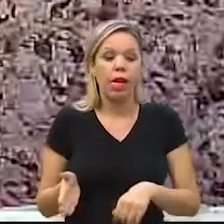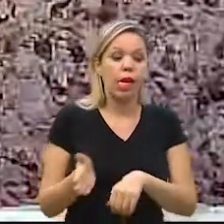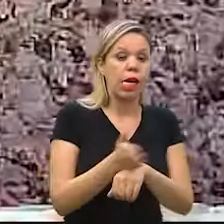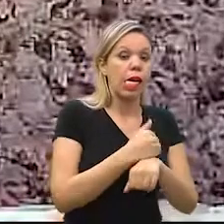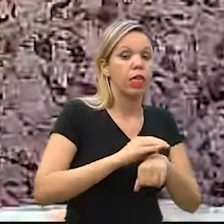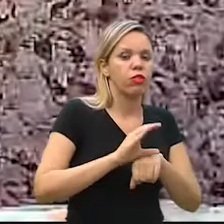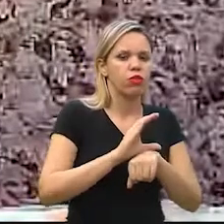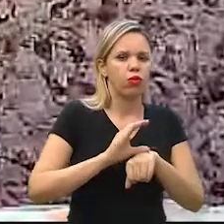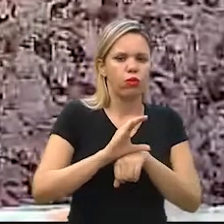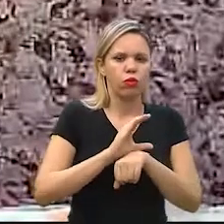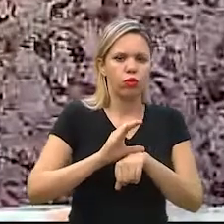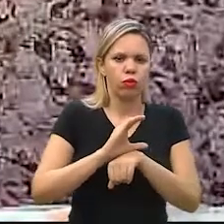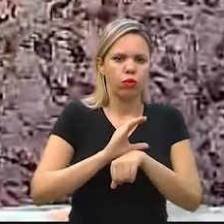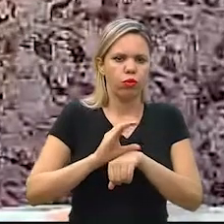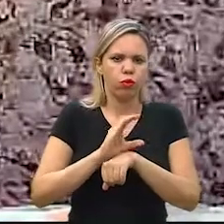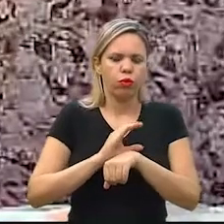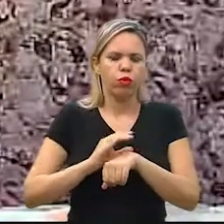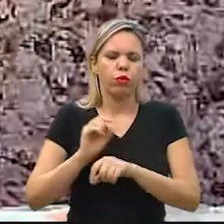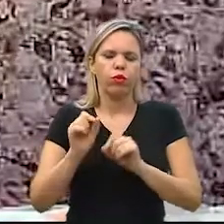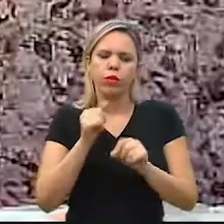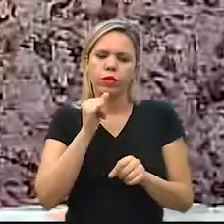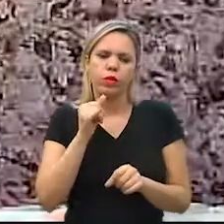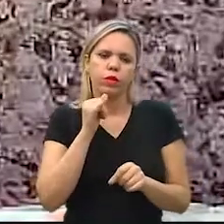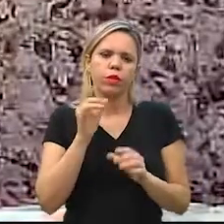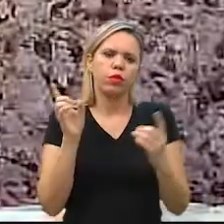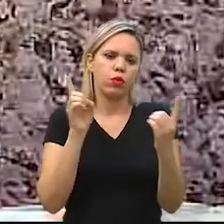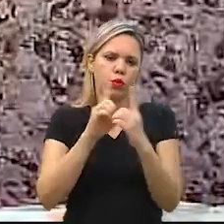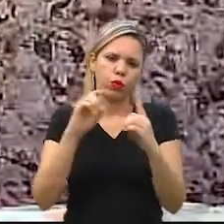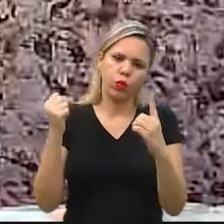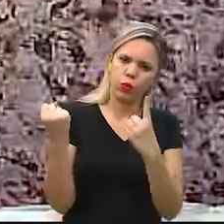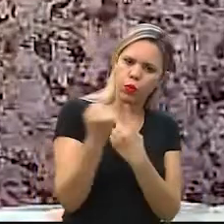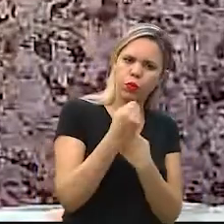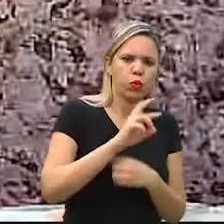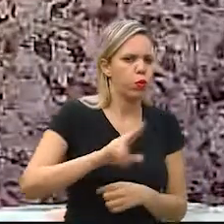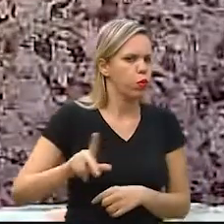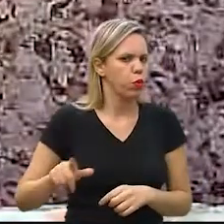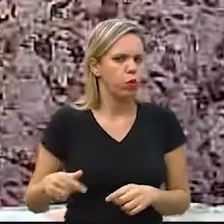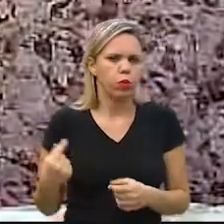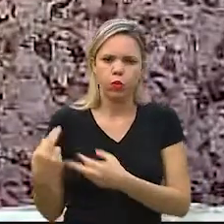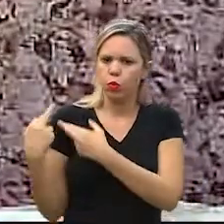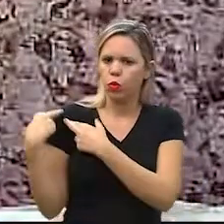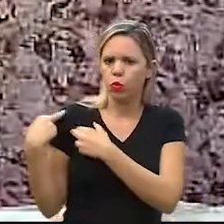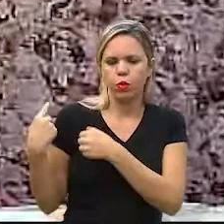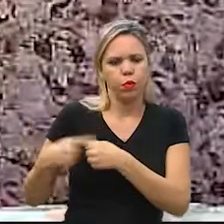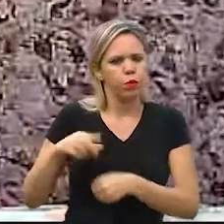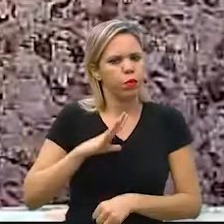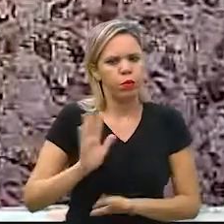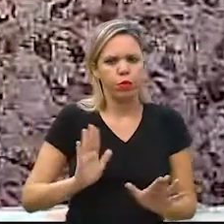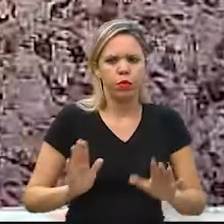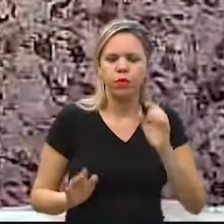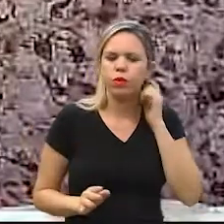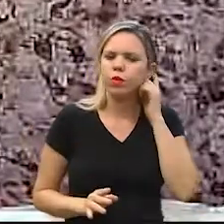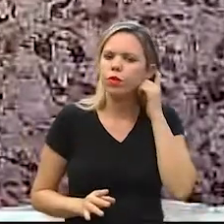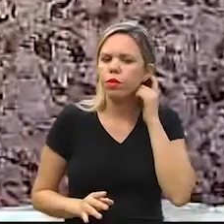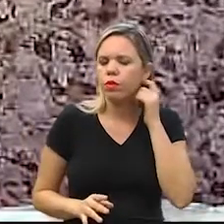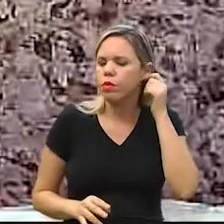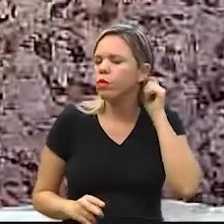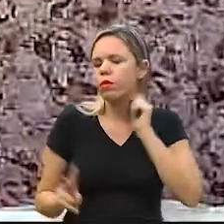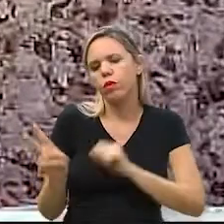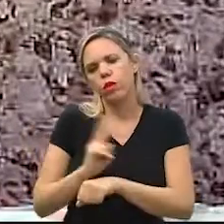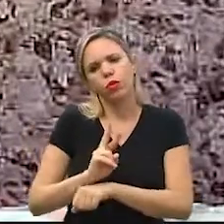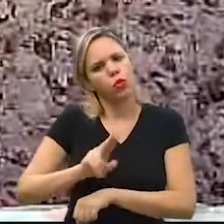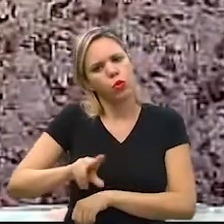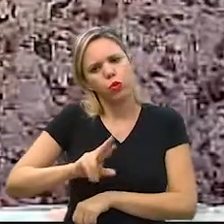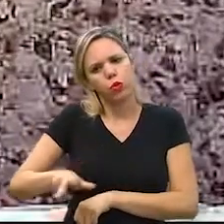Constituição, a questão da assistência social não era atribuição do município. A questão de segurança não